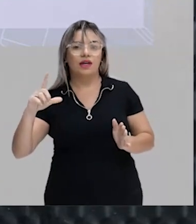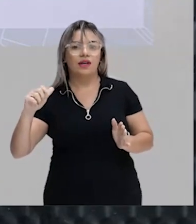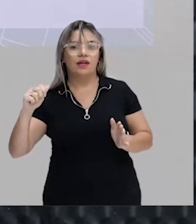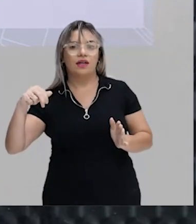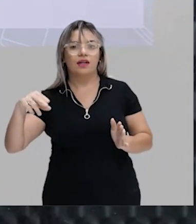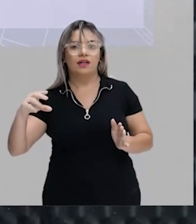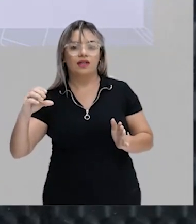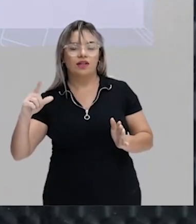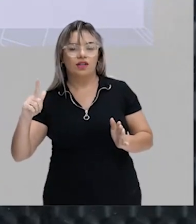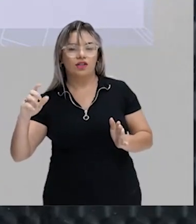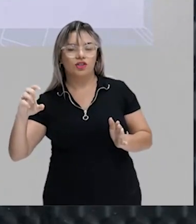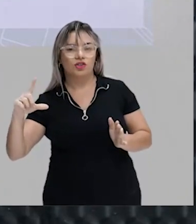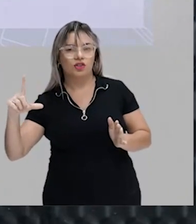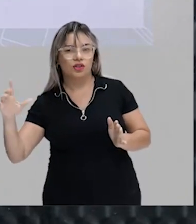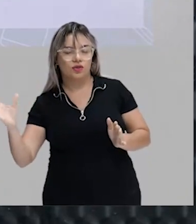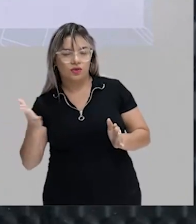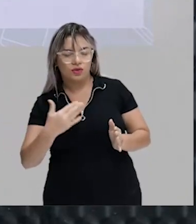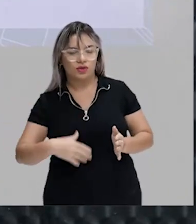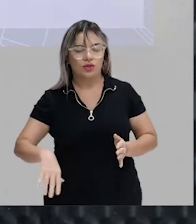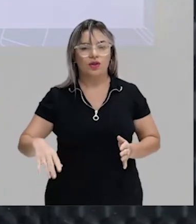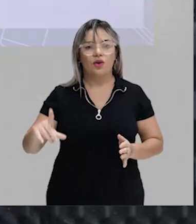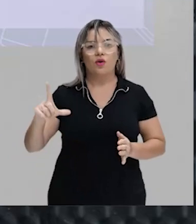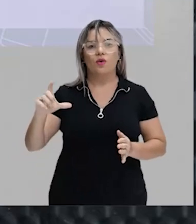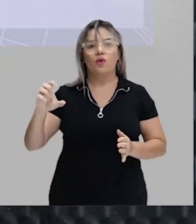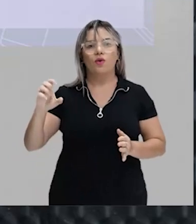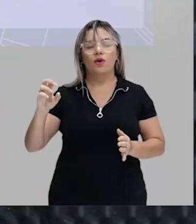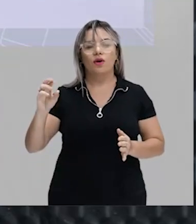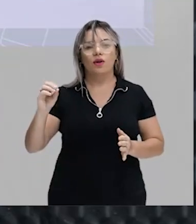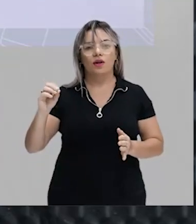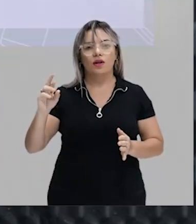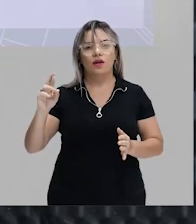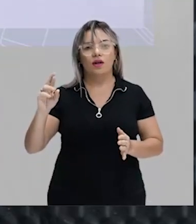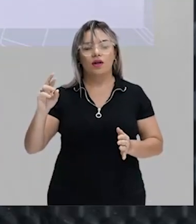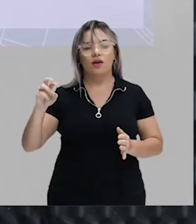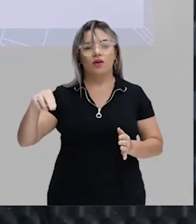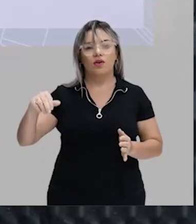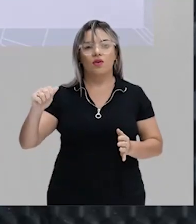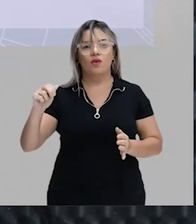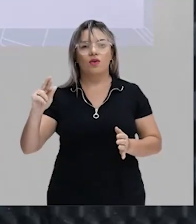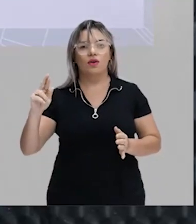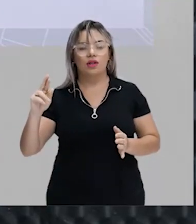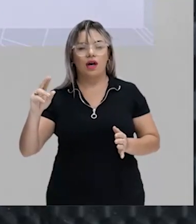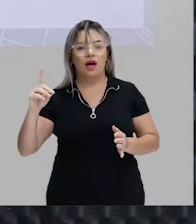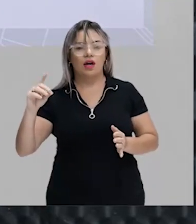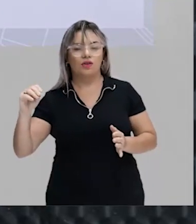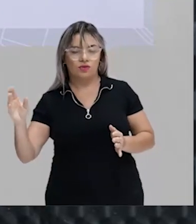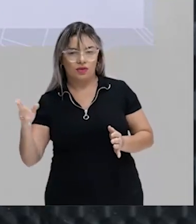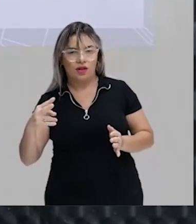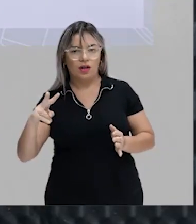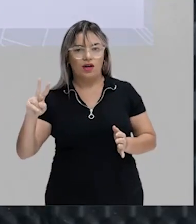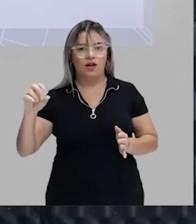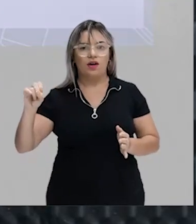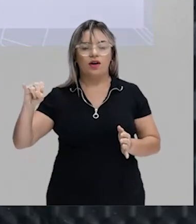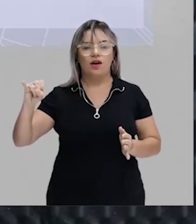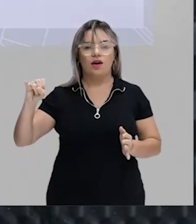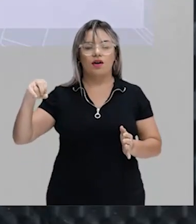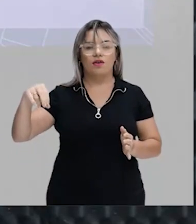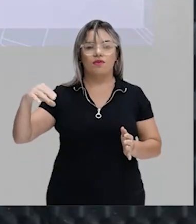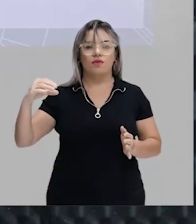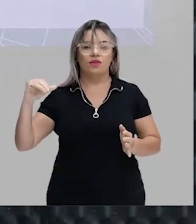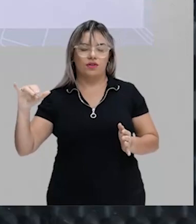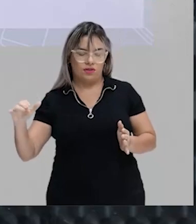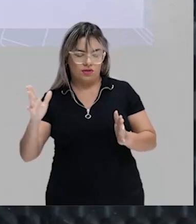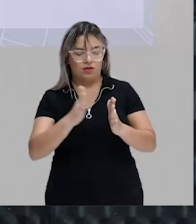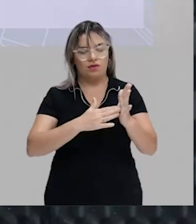são personalidades aí da arte no sentido da pintura. Mas nós temos outras expressões